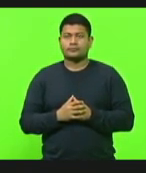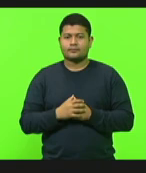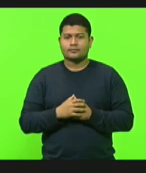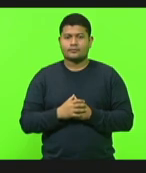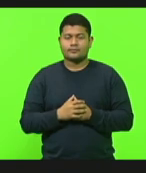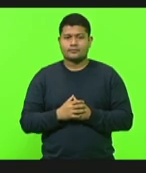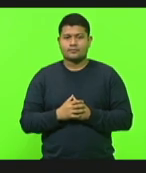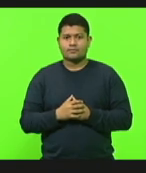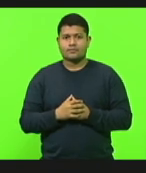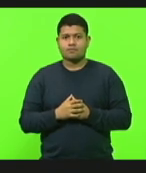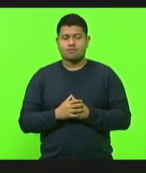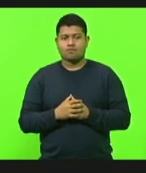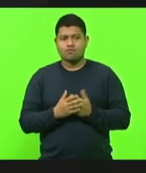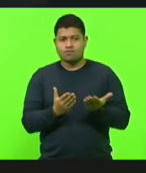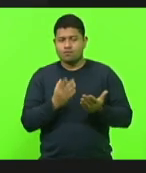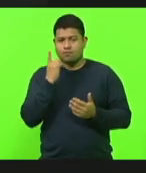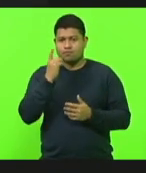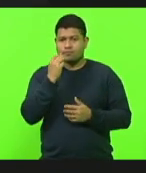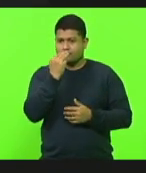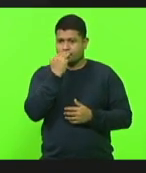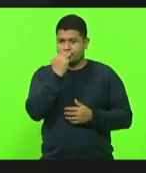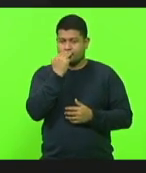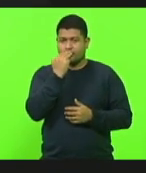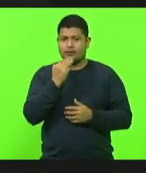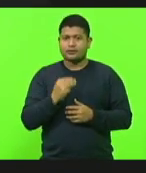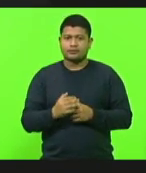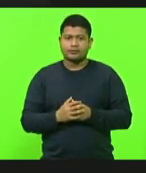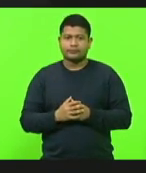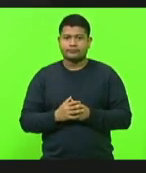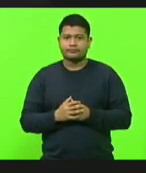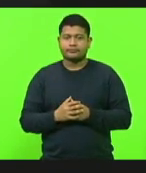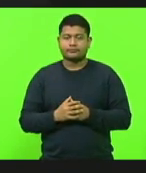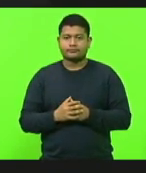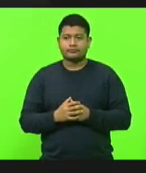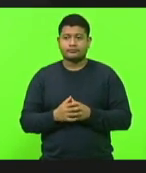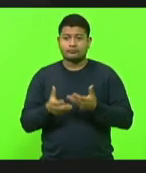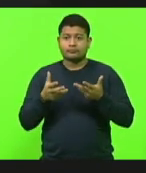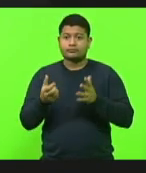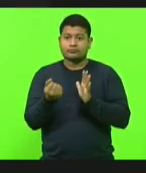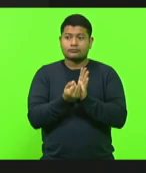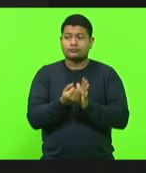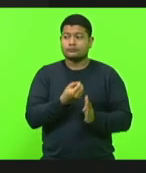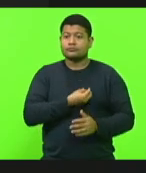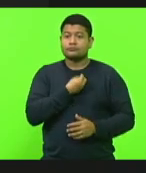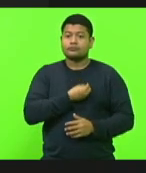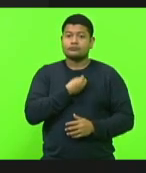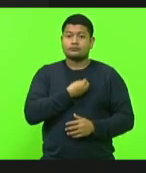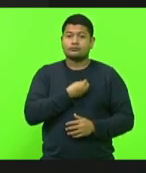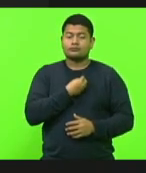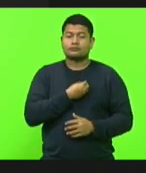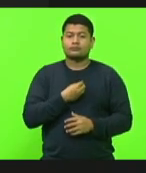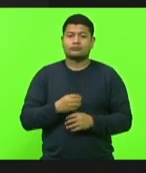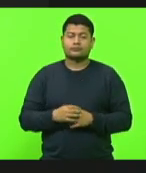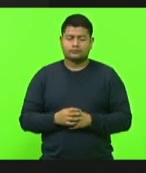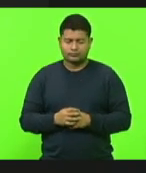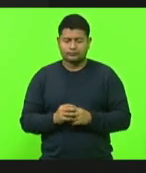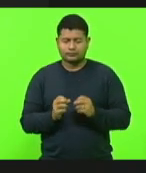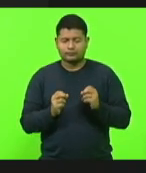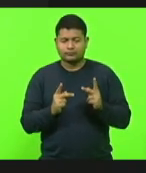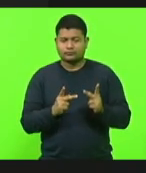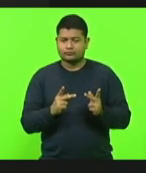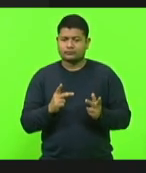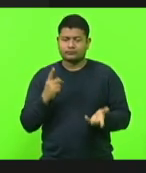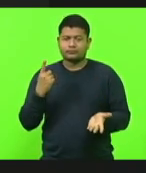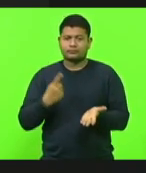Pois não, deputado Sopels. A gentileza de registrar minha presença, por favor. Devidamente registrado,